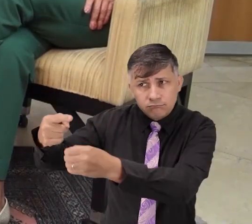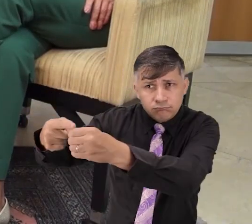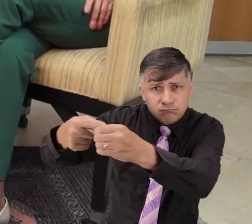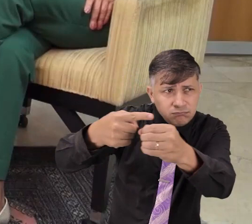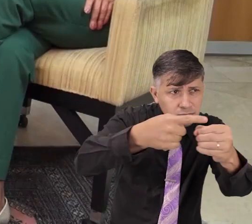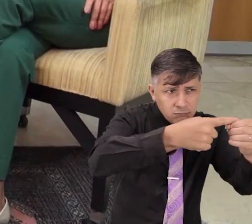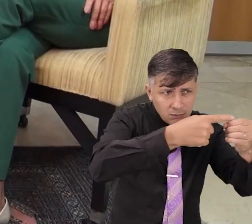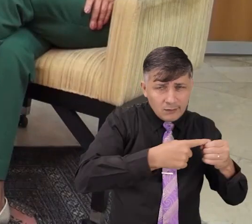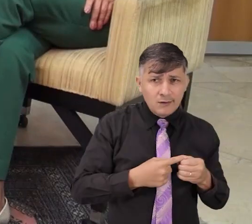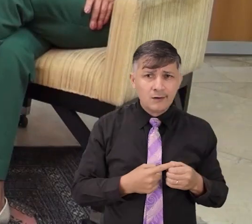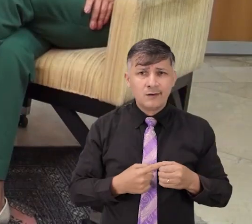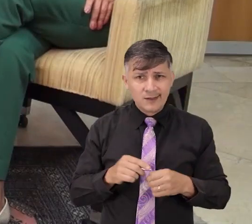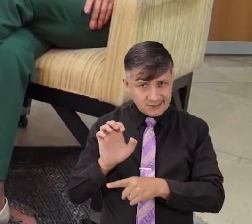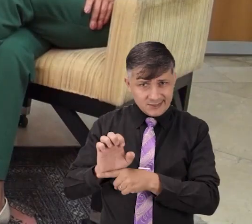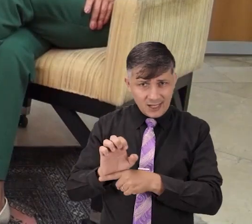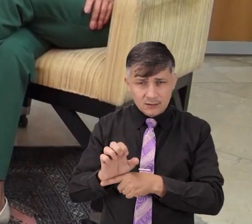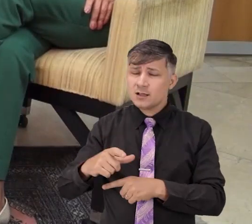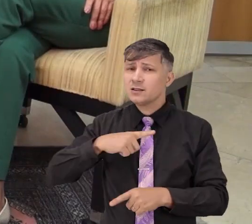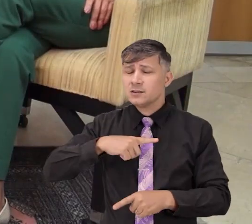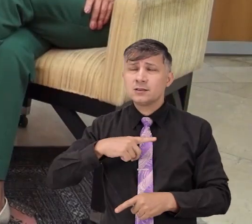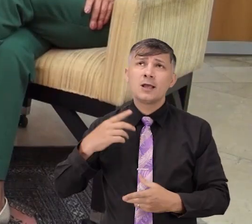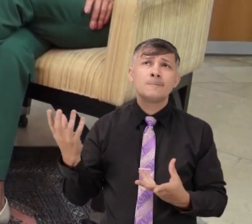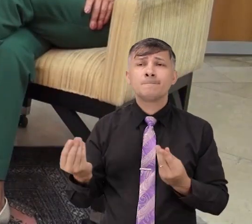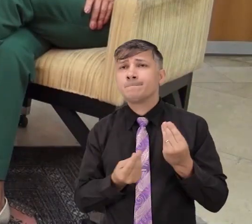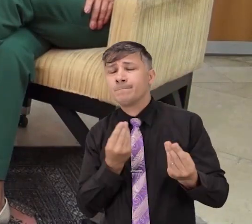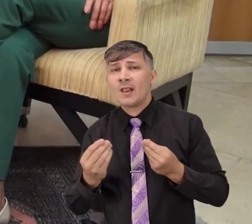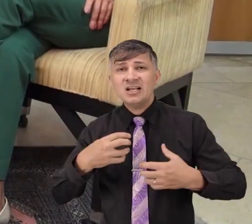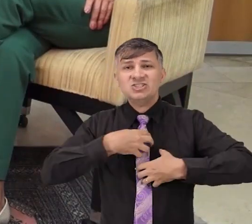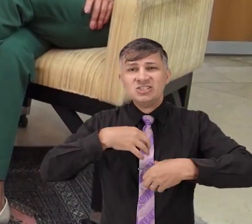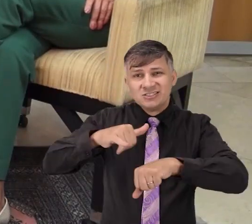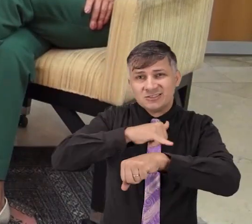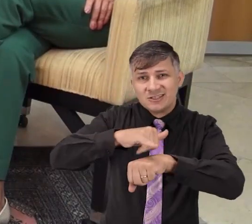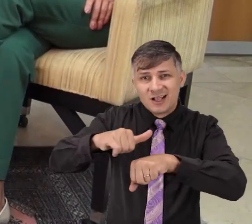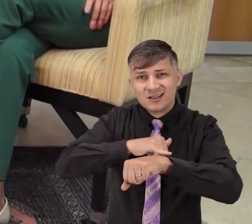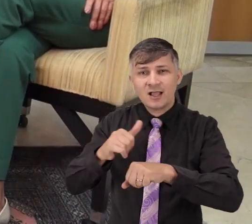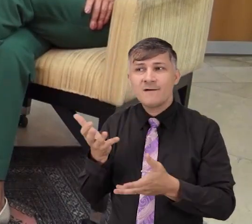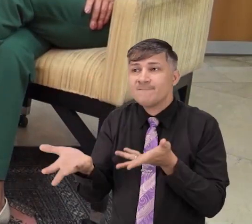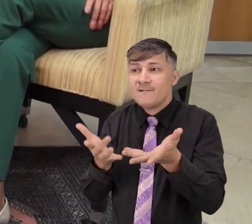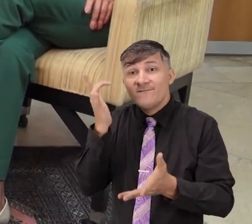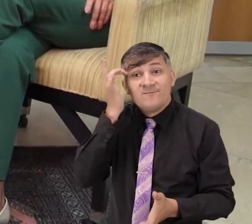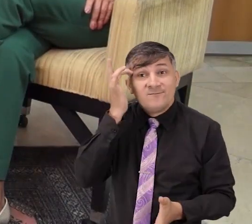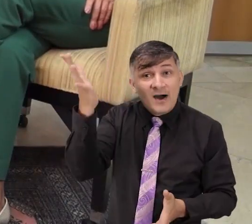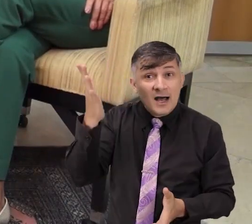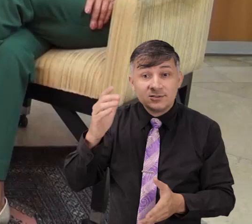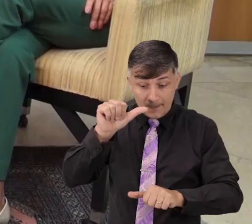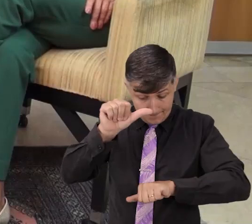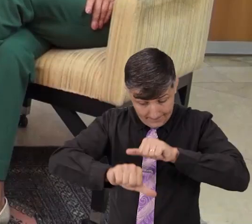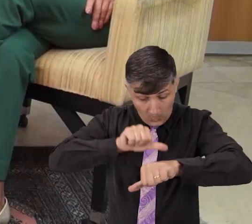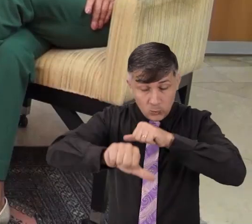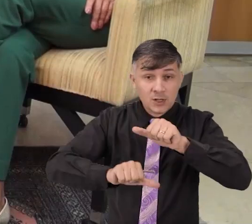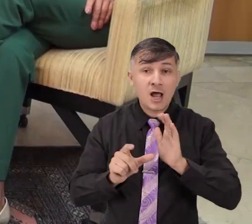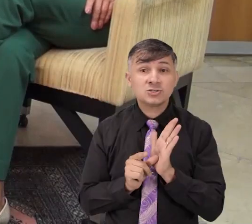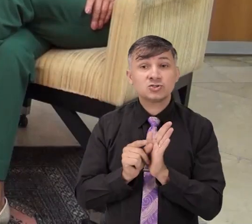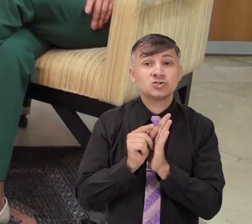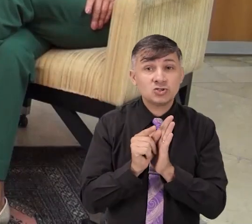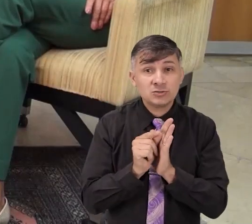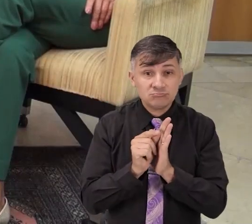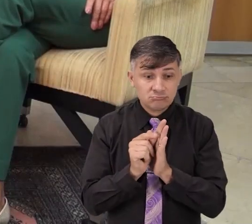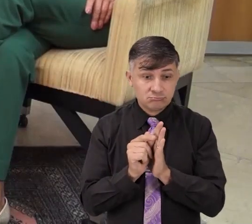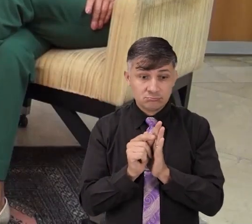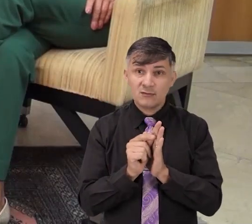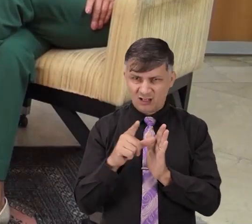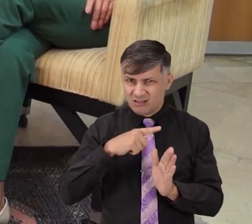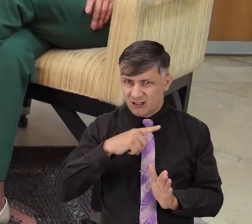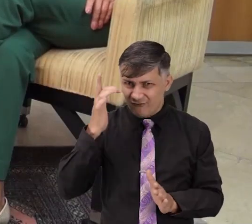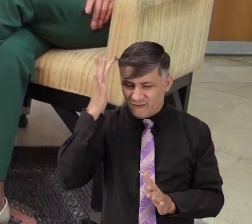facilitação de acesso à digitalização? Porque isso me parece que tem, deveria tem, ser não. uma política não, das a política, seccionais. Não, né? A política